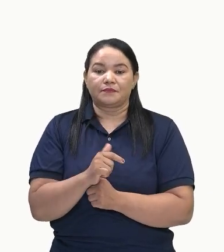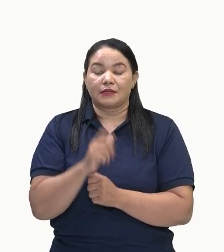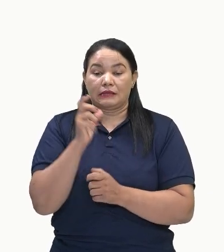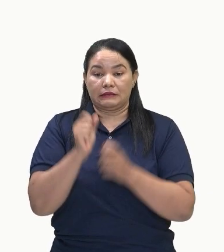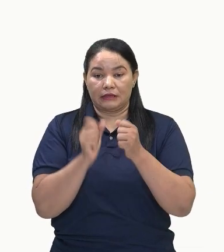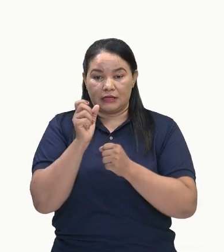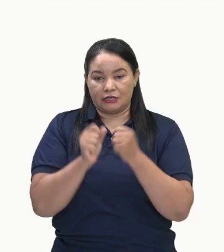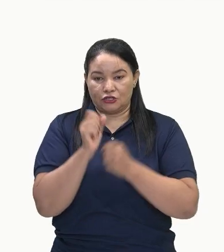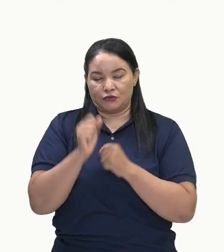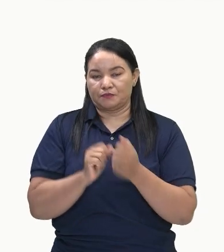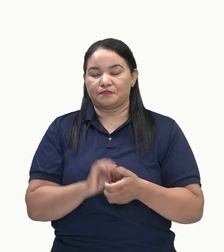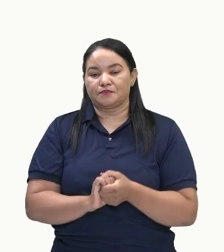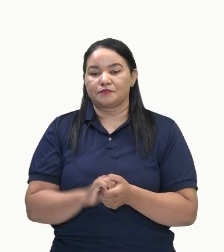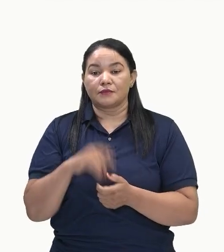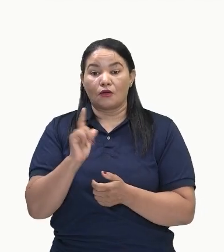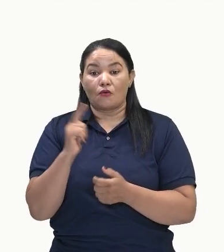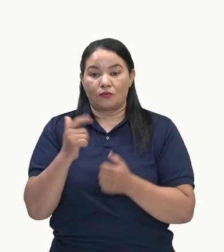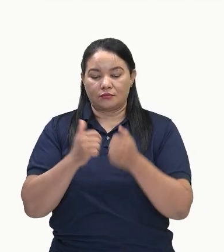arroz